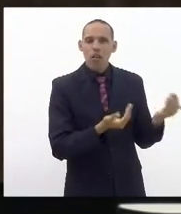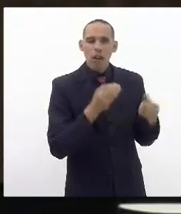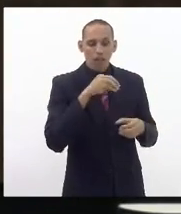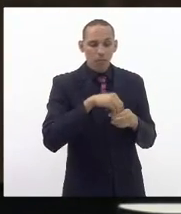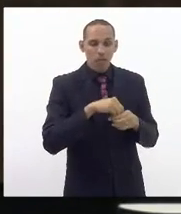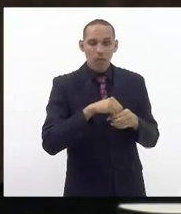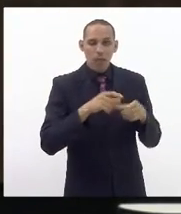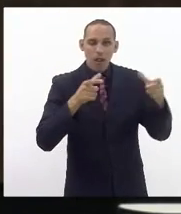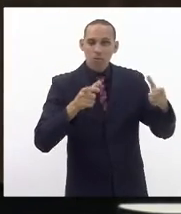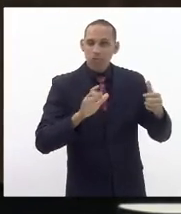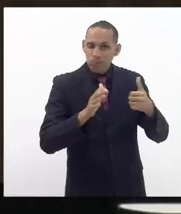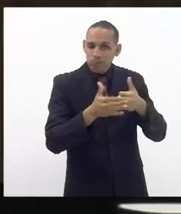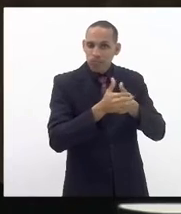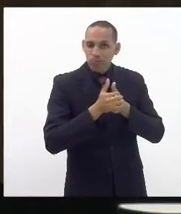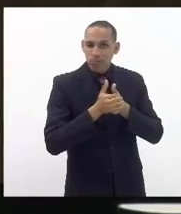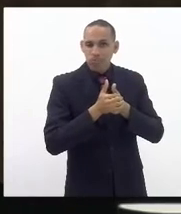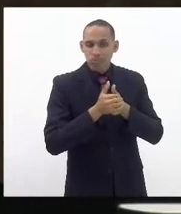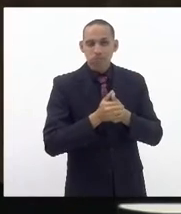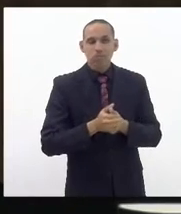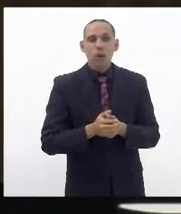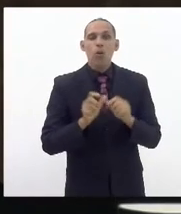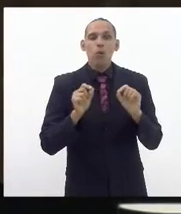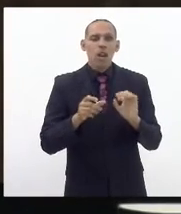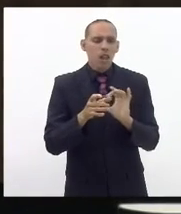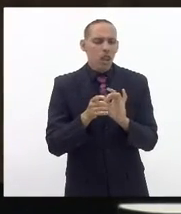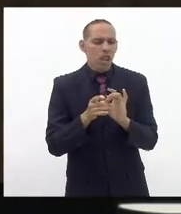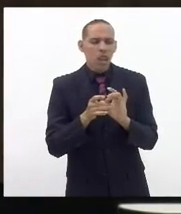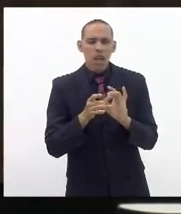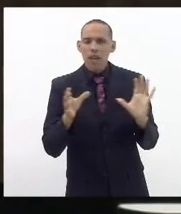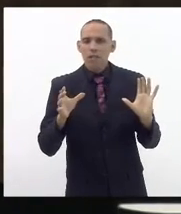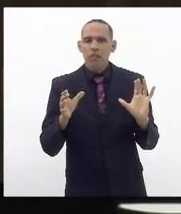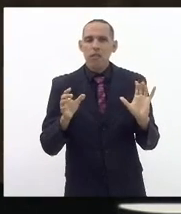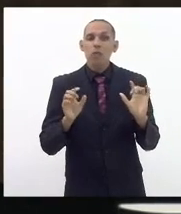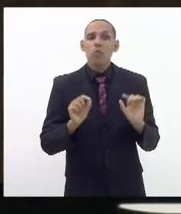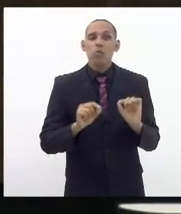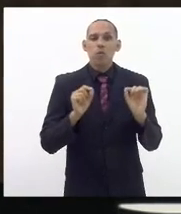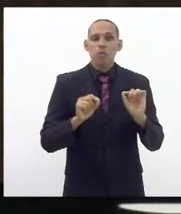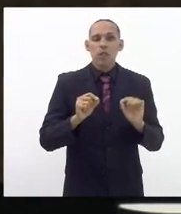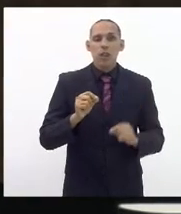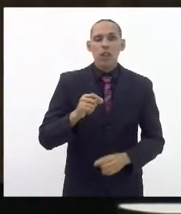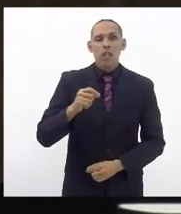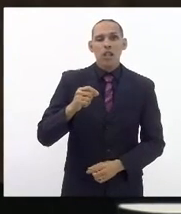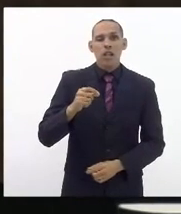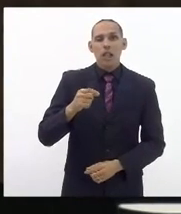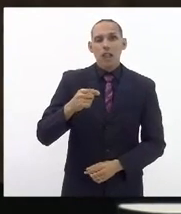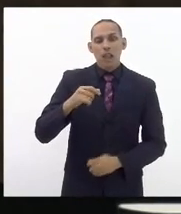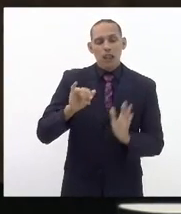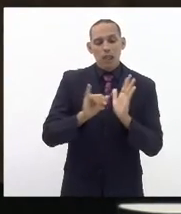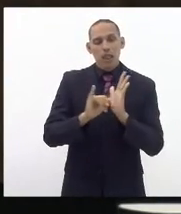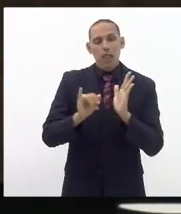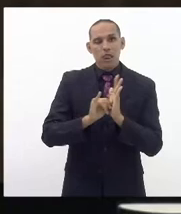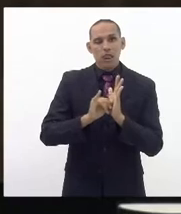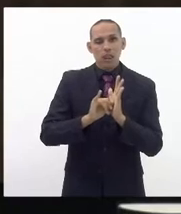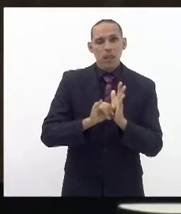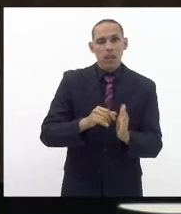de acolhimento o livre exercício de sua identidade sexual, de gênero,